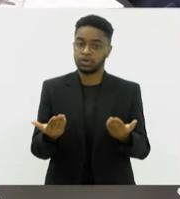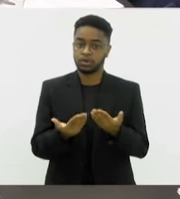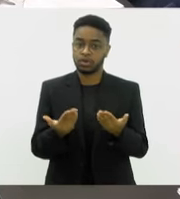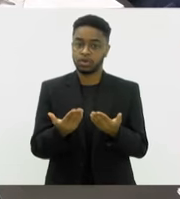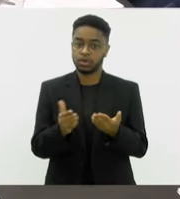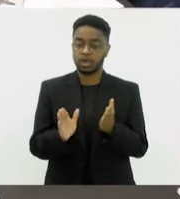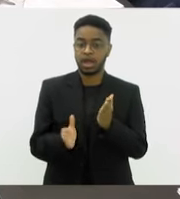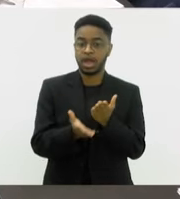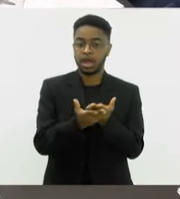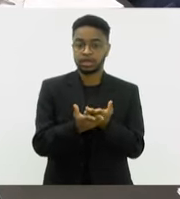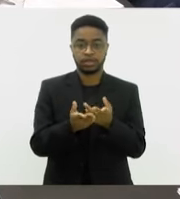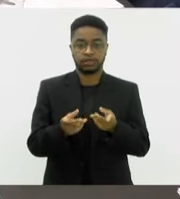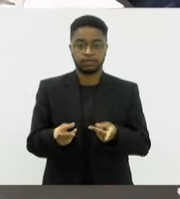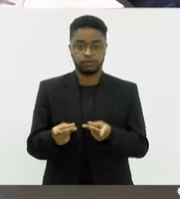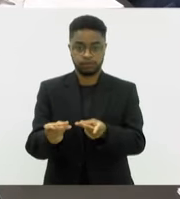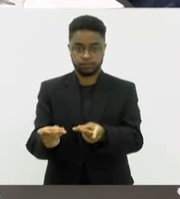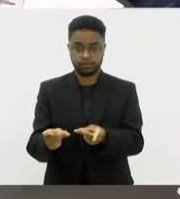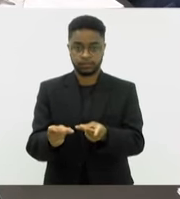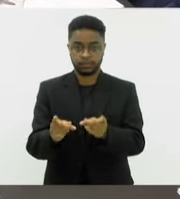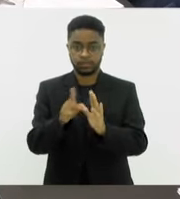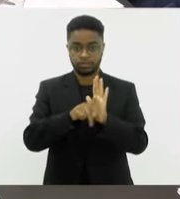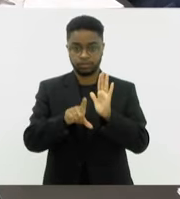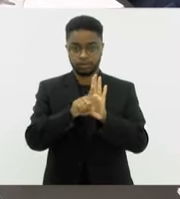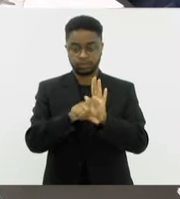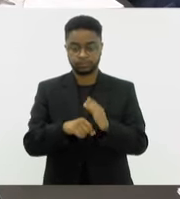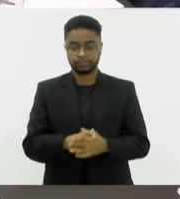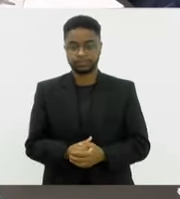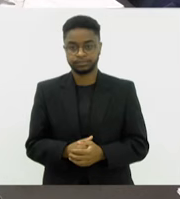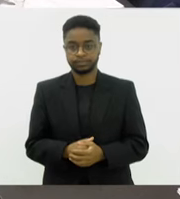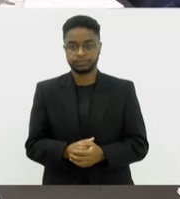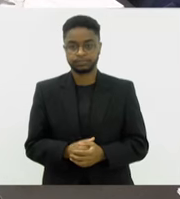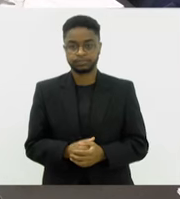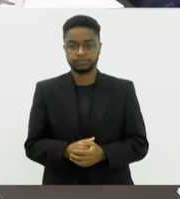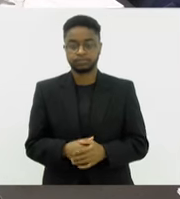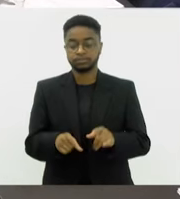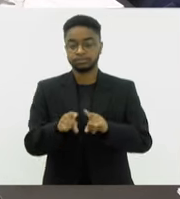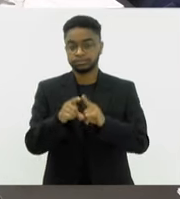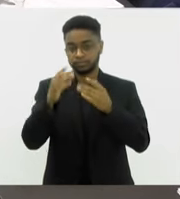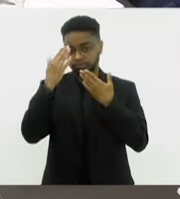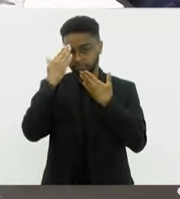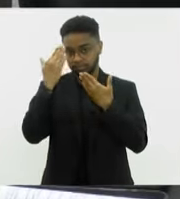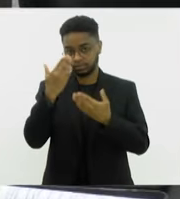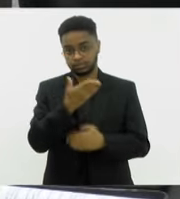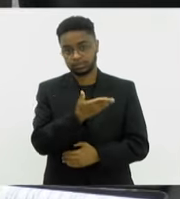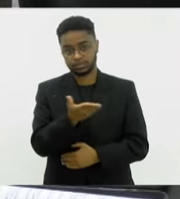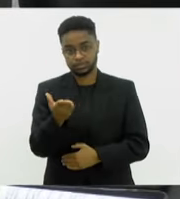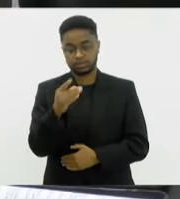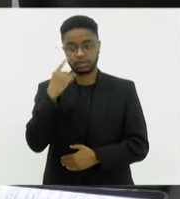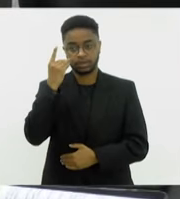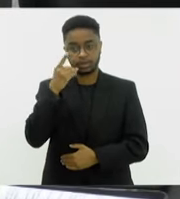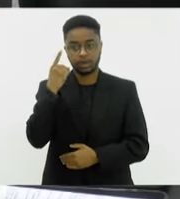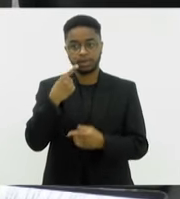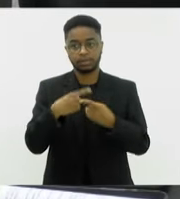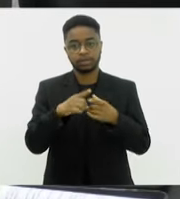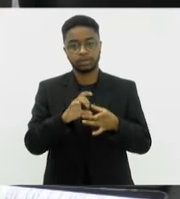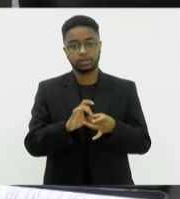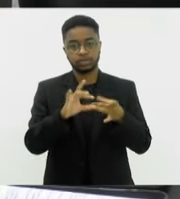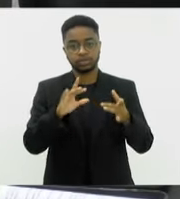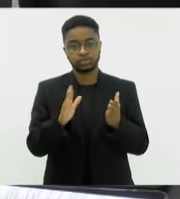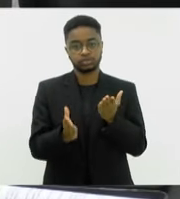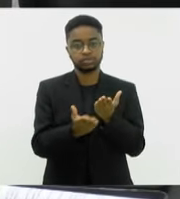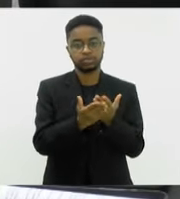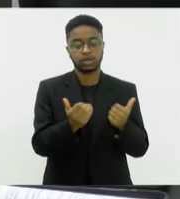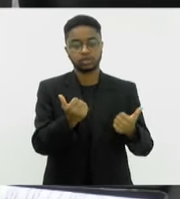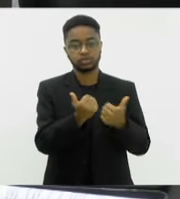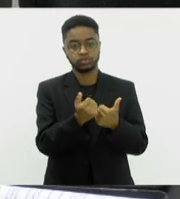o arquivo indefinitivo do PL. E agradecendo aí pela possibilidade de virar coautor